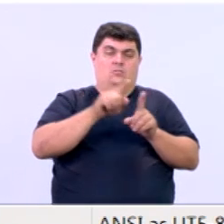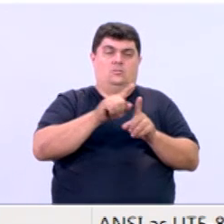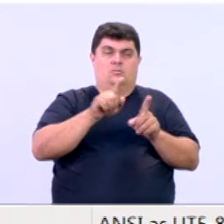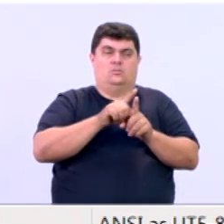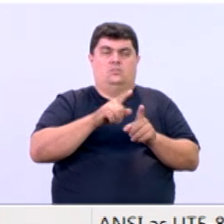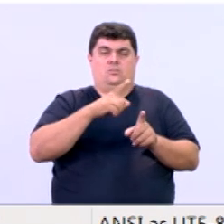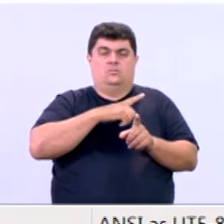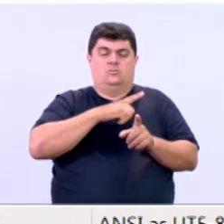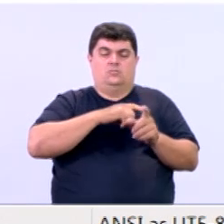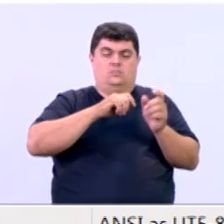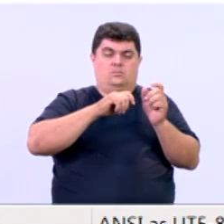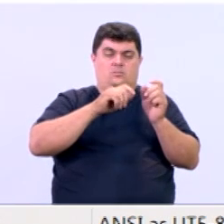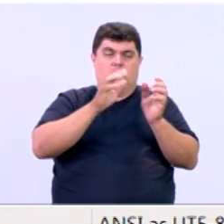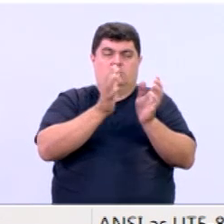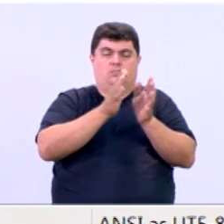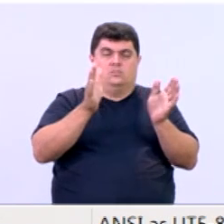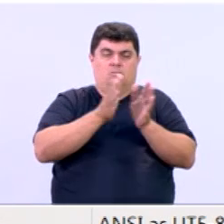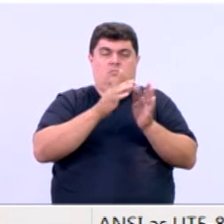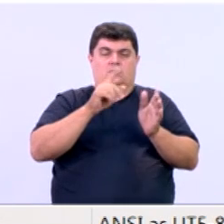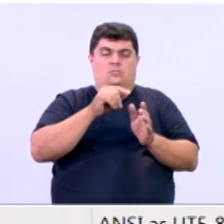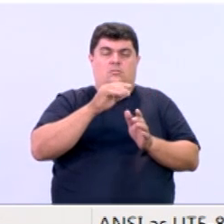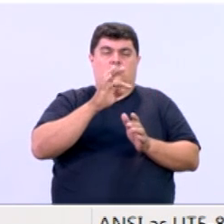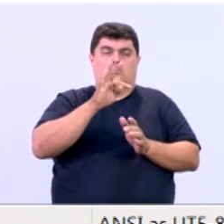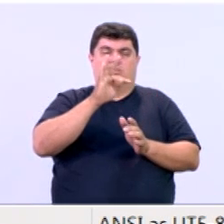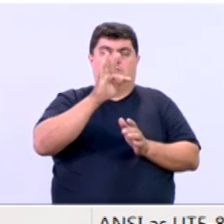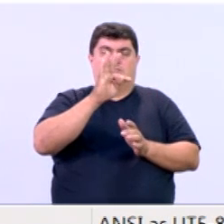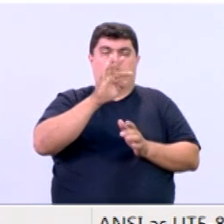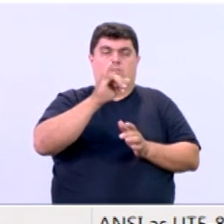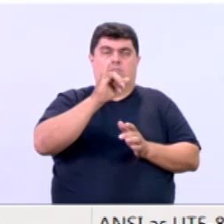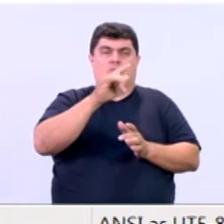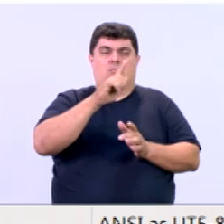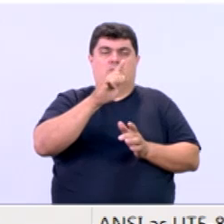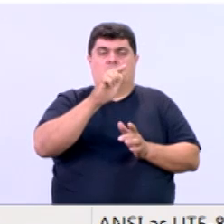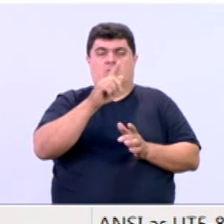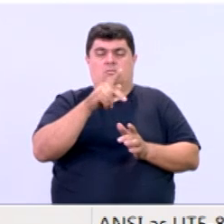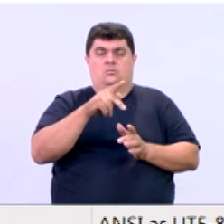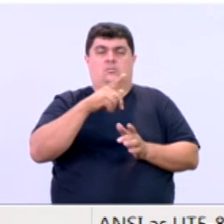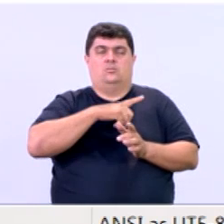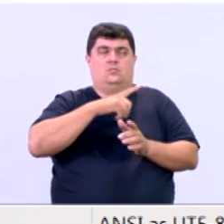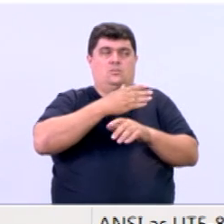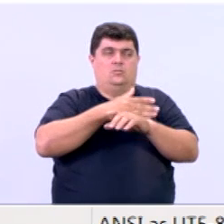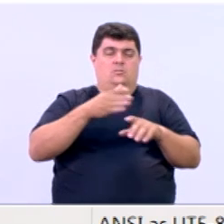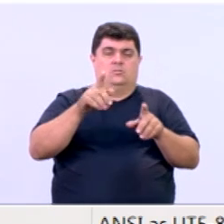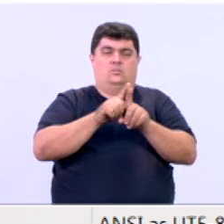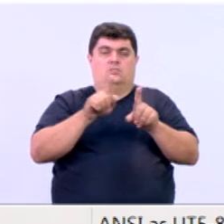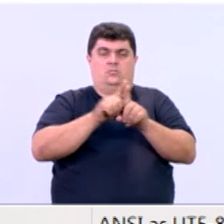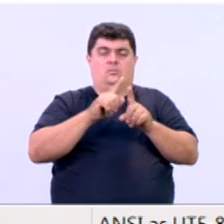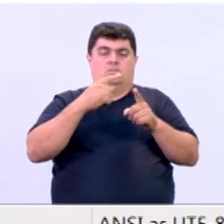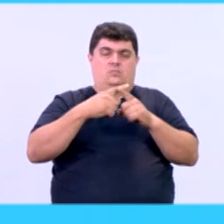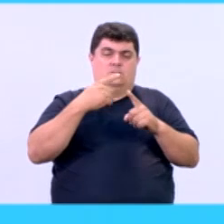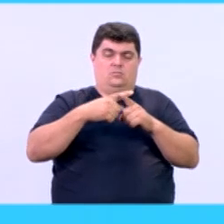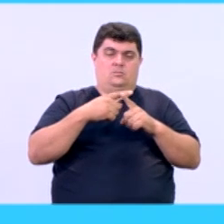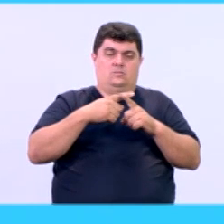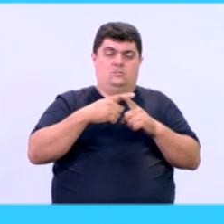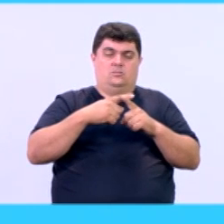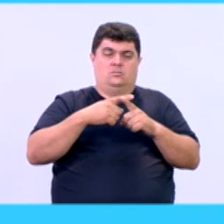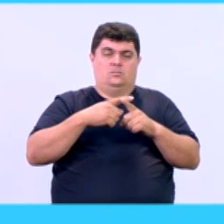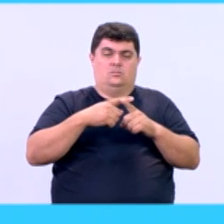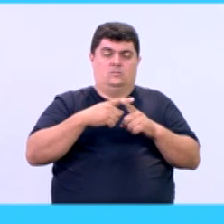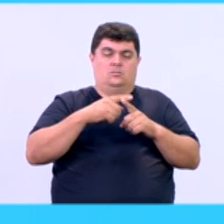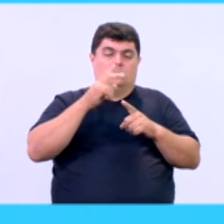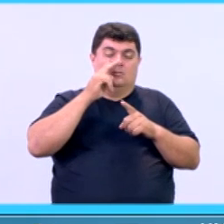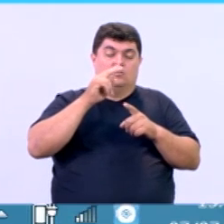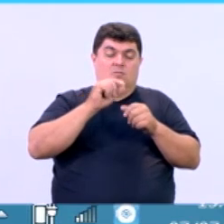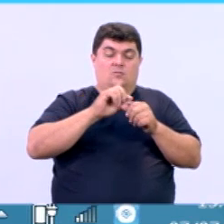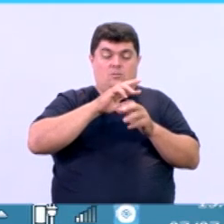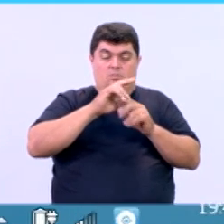tamanho da fonte e falamos que a cor é branca. Justamente para fazer essa